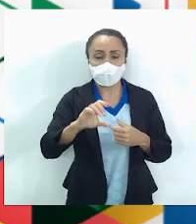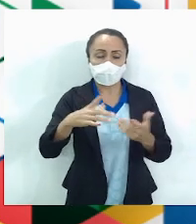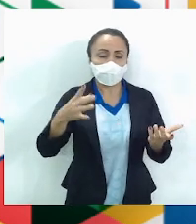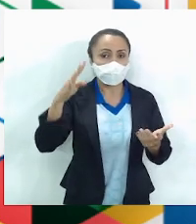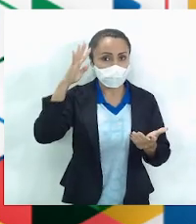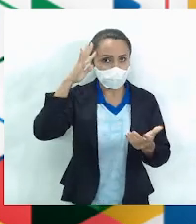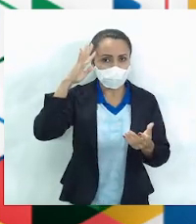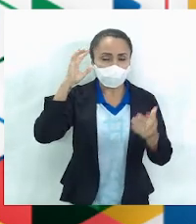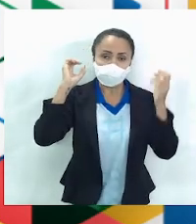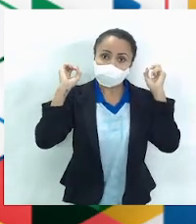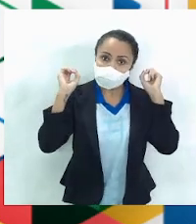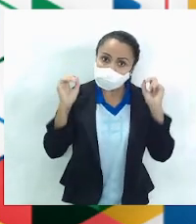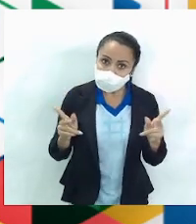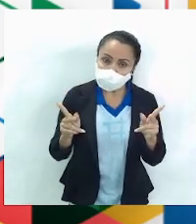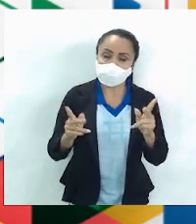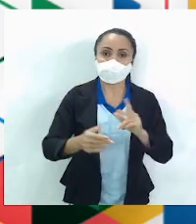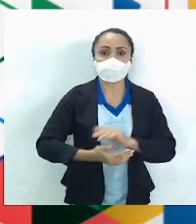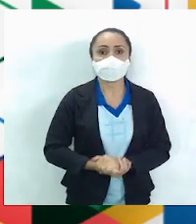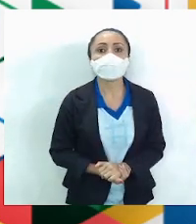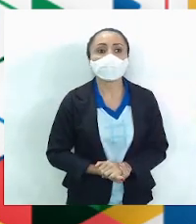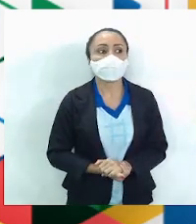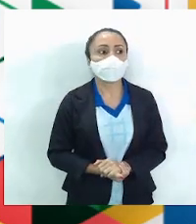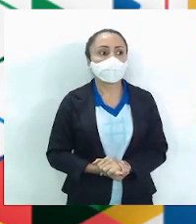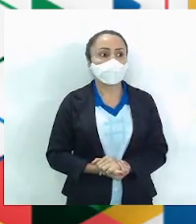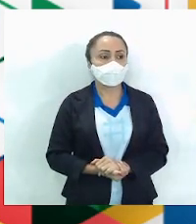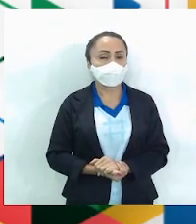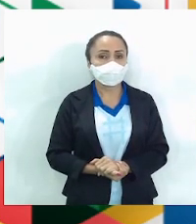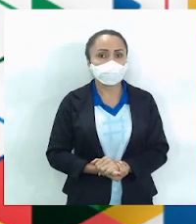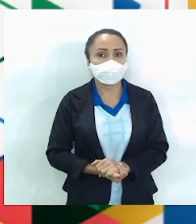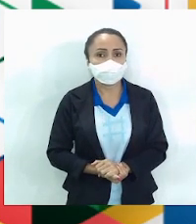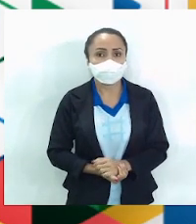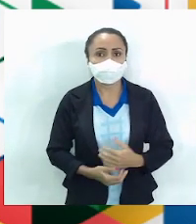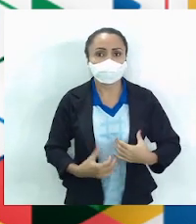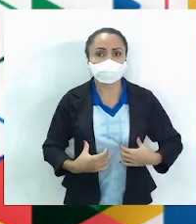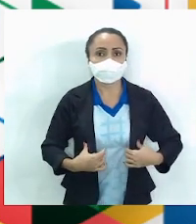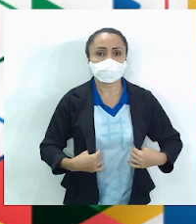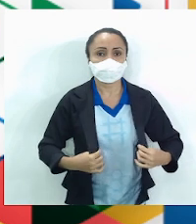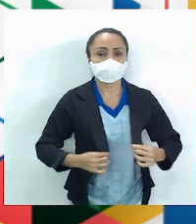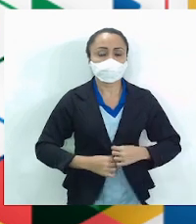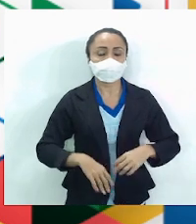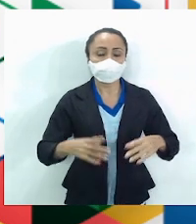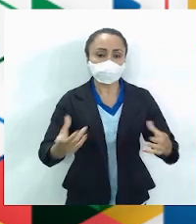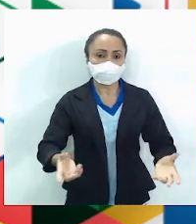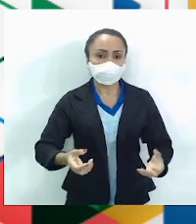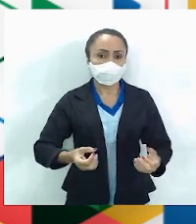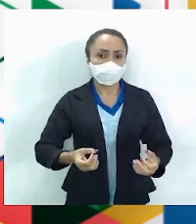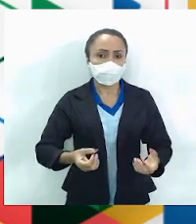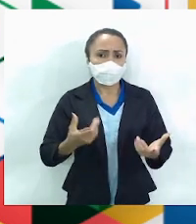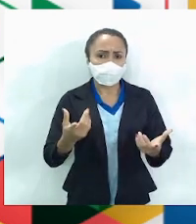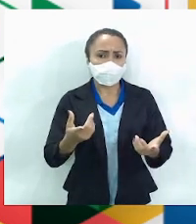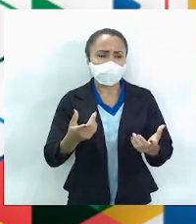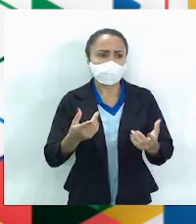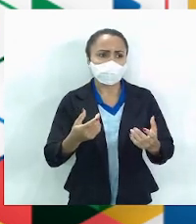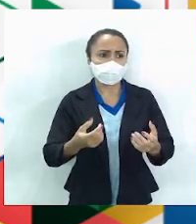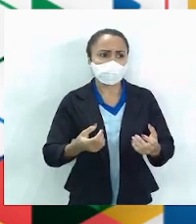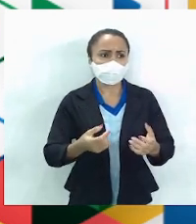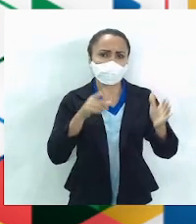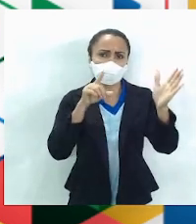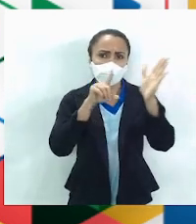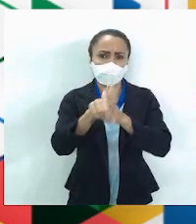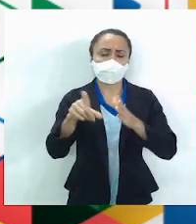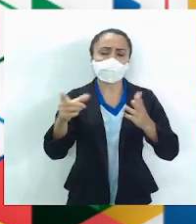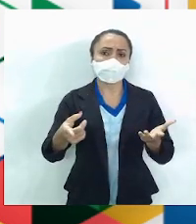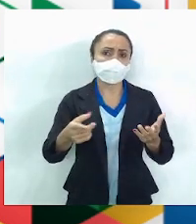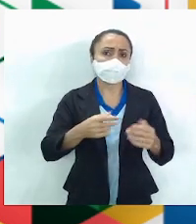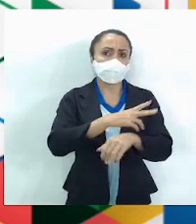quarta-feira. Ok? Então, essa é a chamada. A expressão países emergentes caracteriza